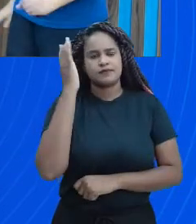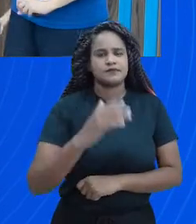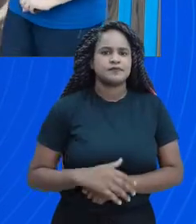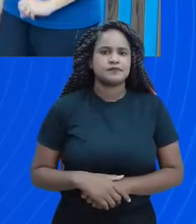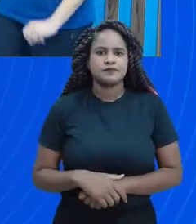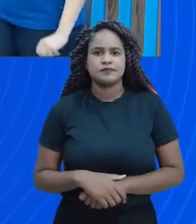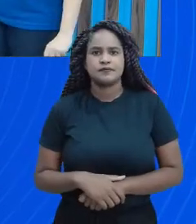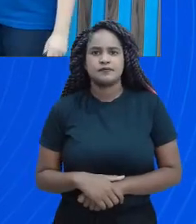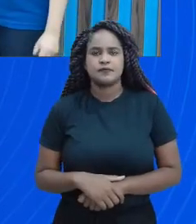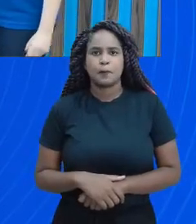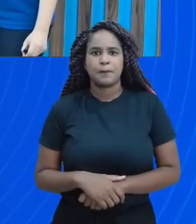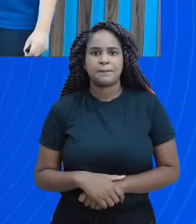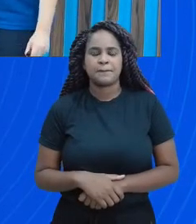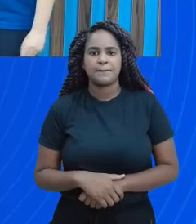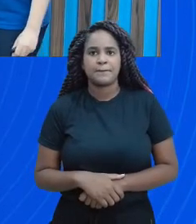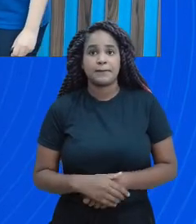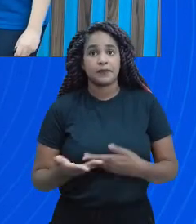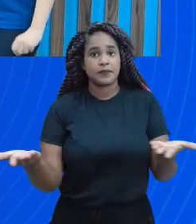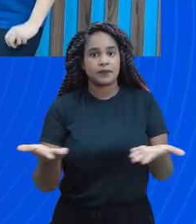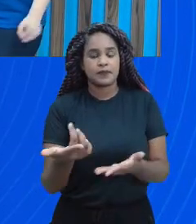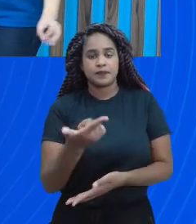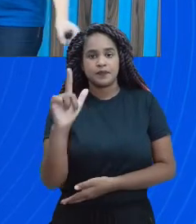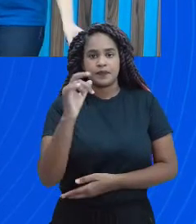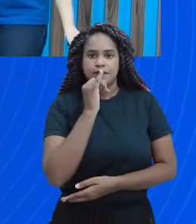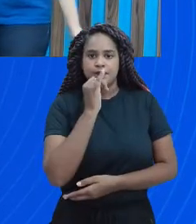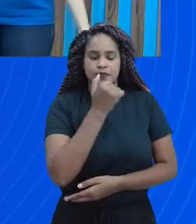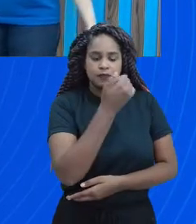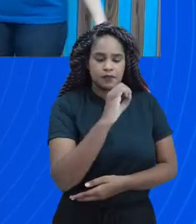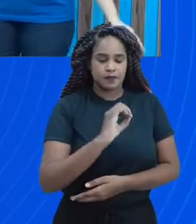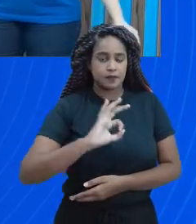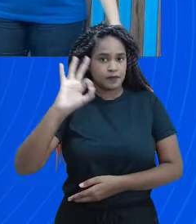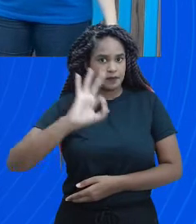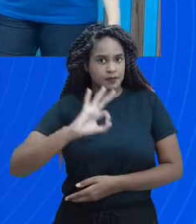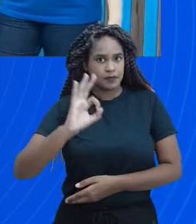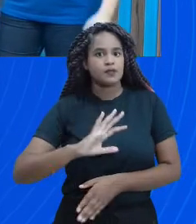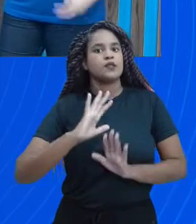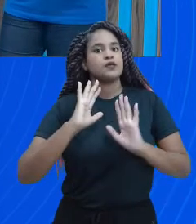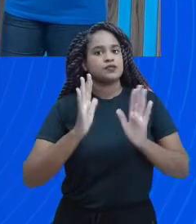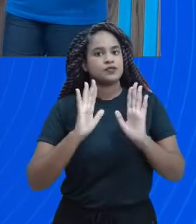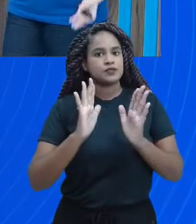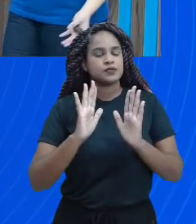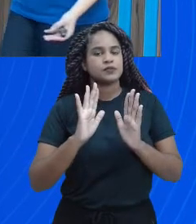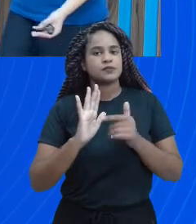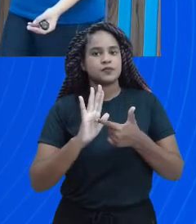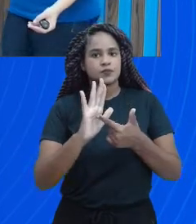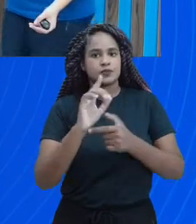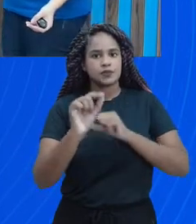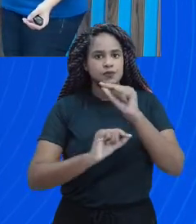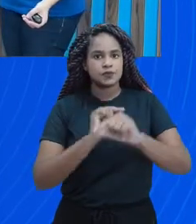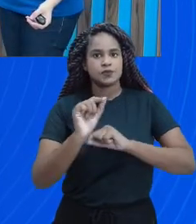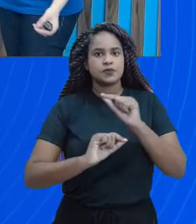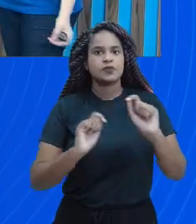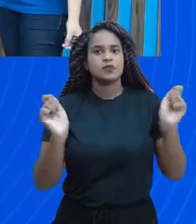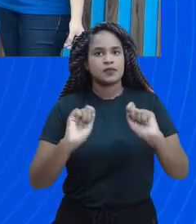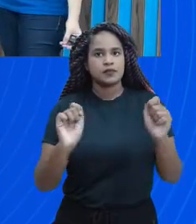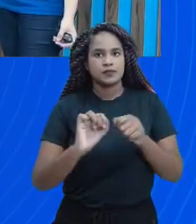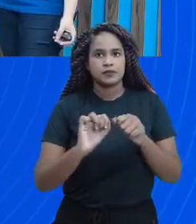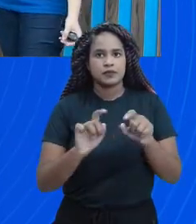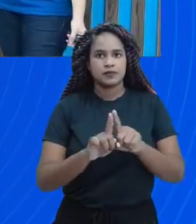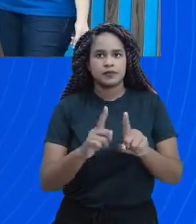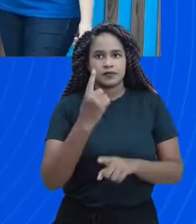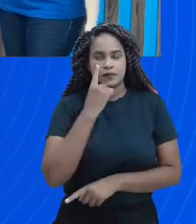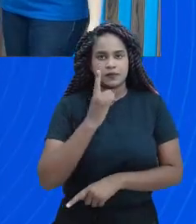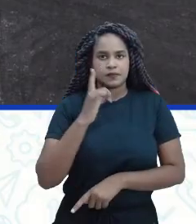né? Vamos observar uma próxima. 10%, ó, a gente acabou de ver que seria essa multiplicação, né? Então, vamos